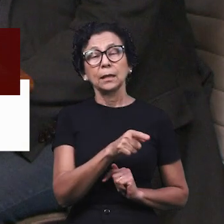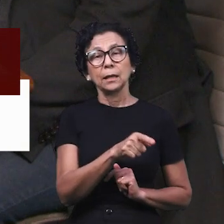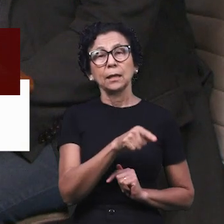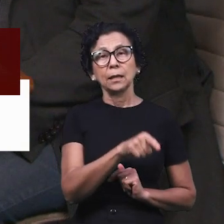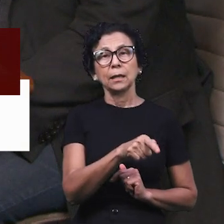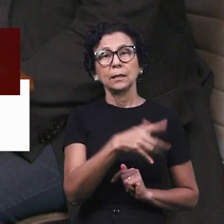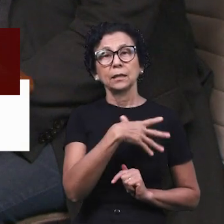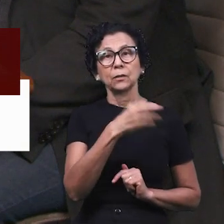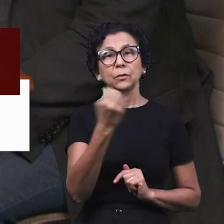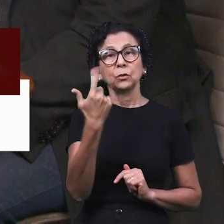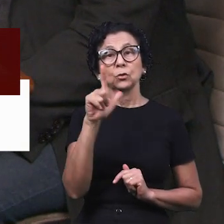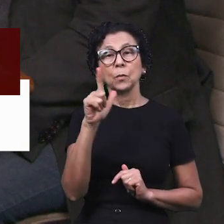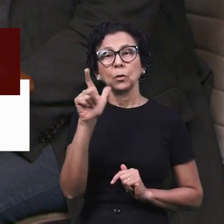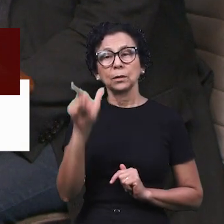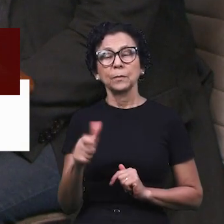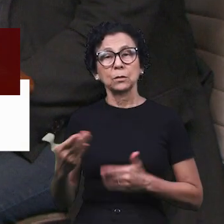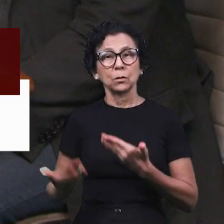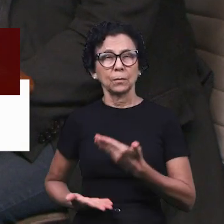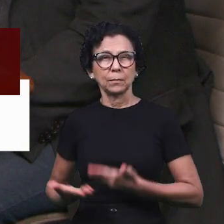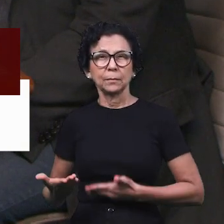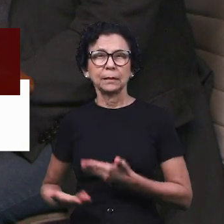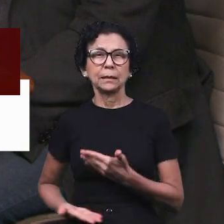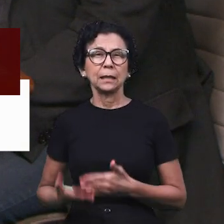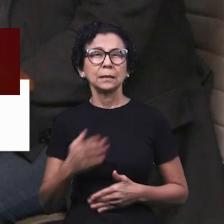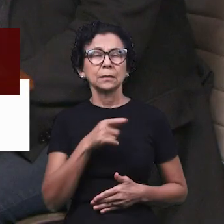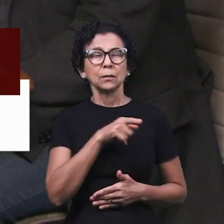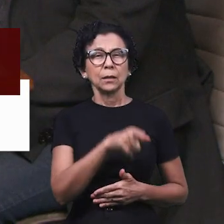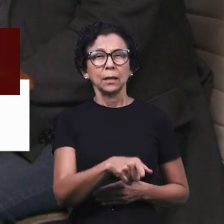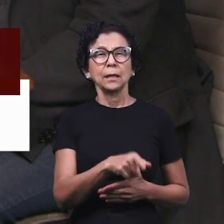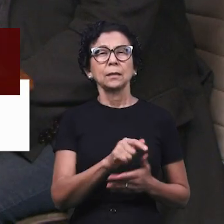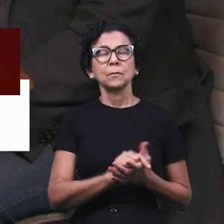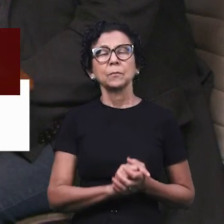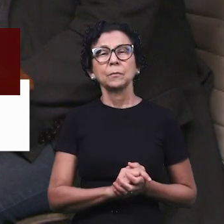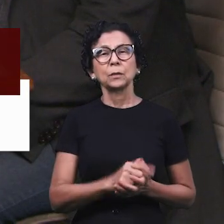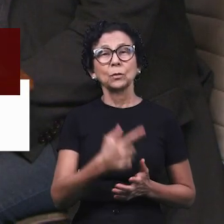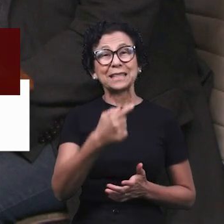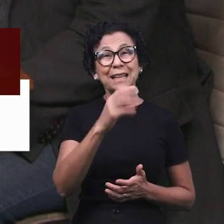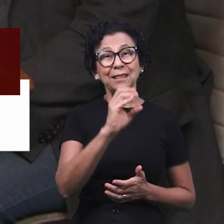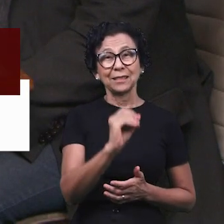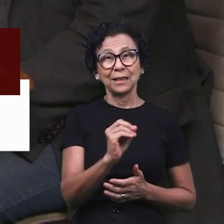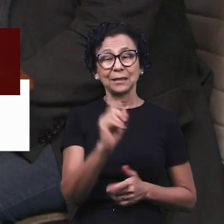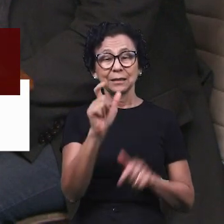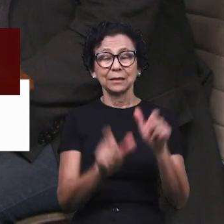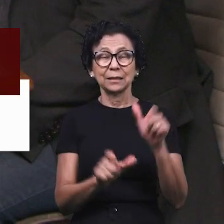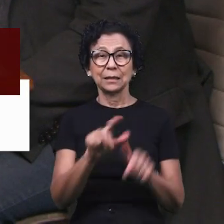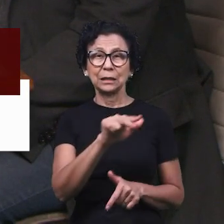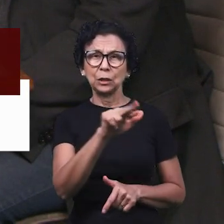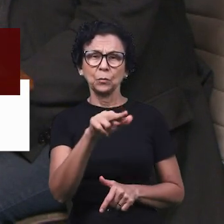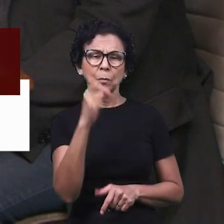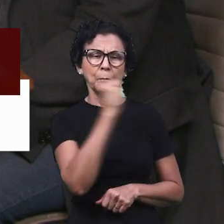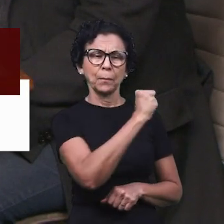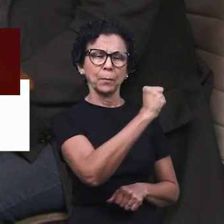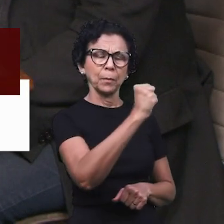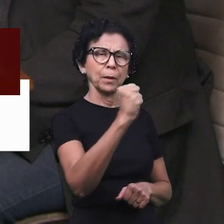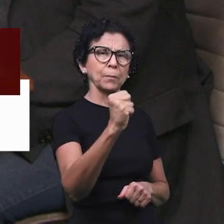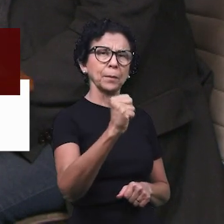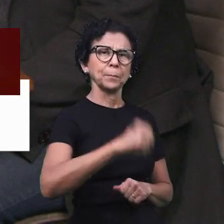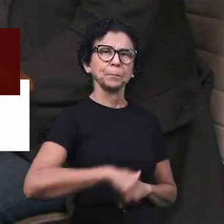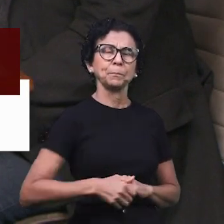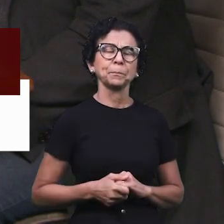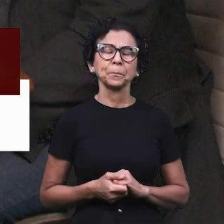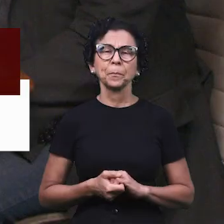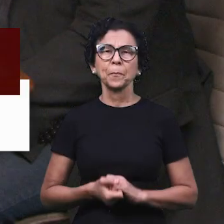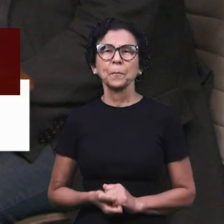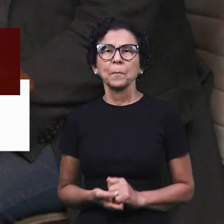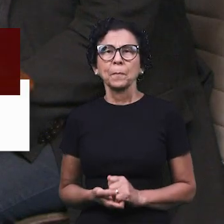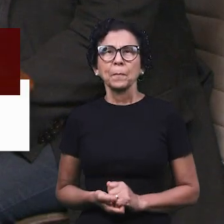final, assim como uma parábola que foi dita aqui por Jotão, um dos irmãos ali que